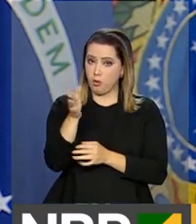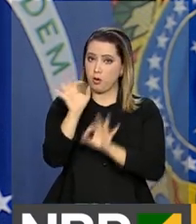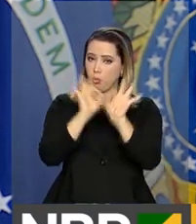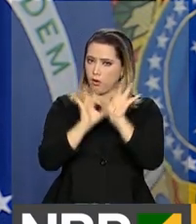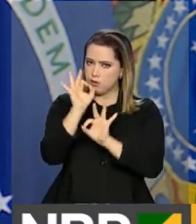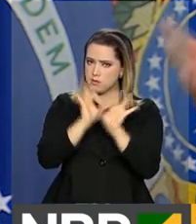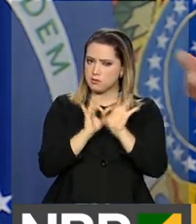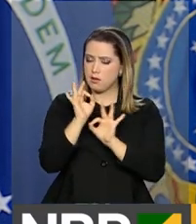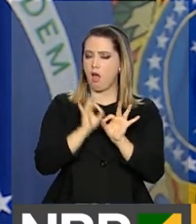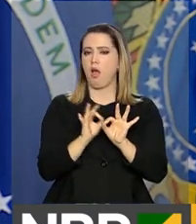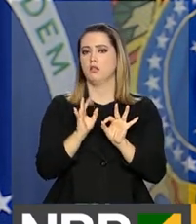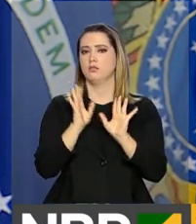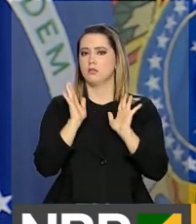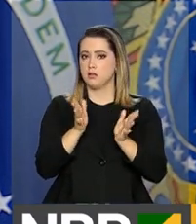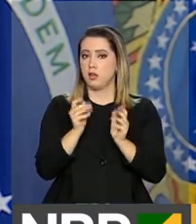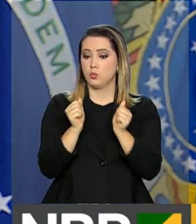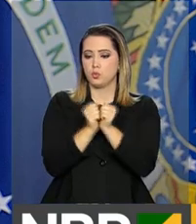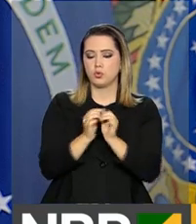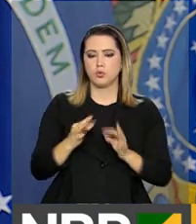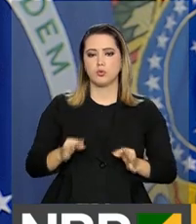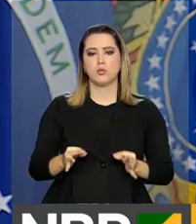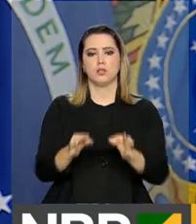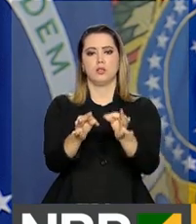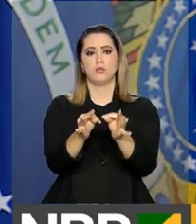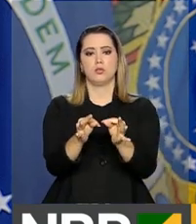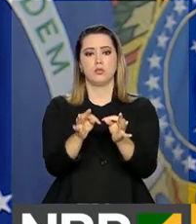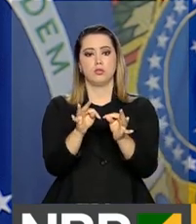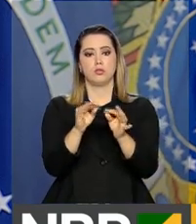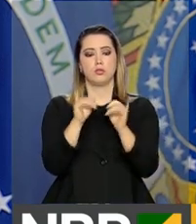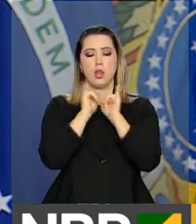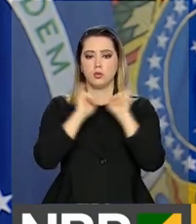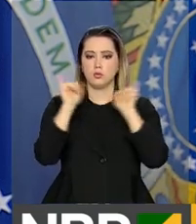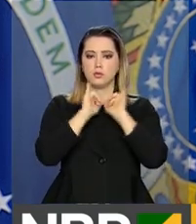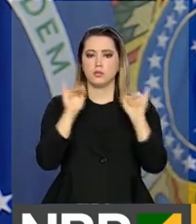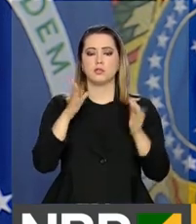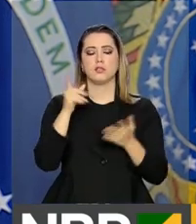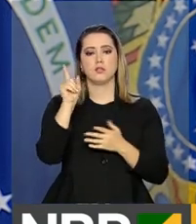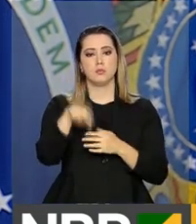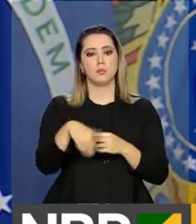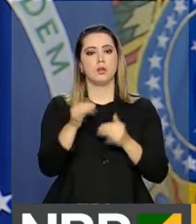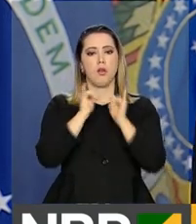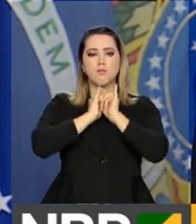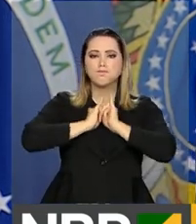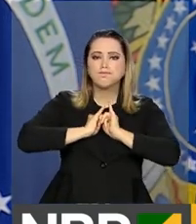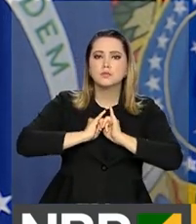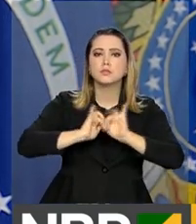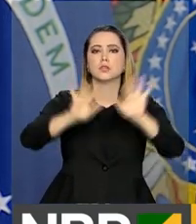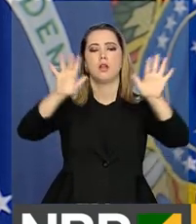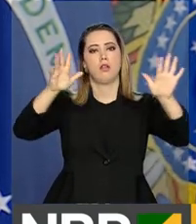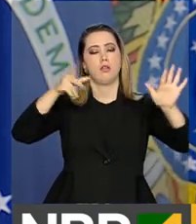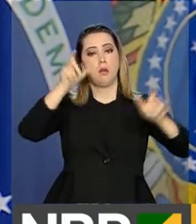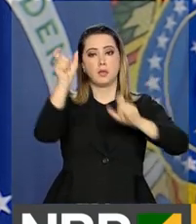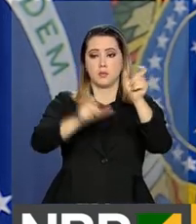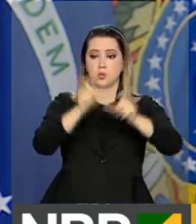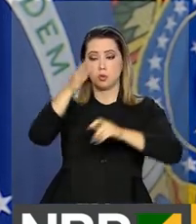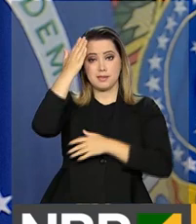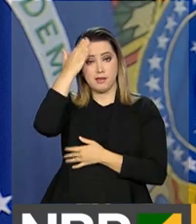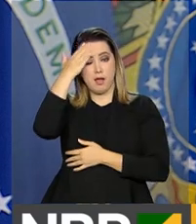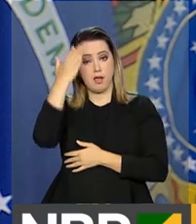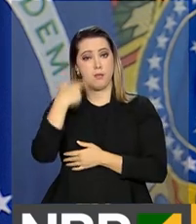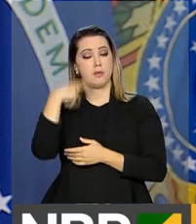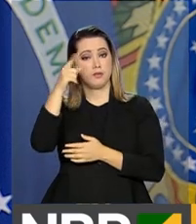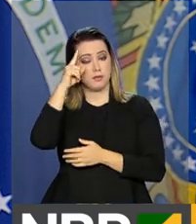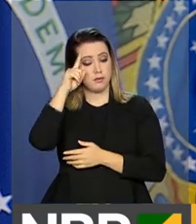importante eu estou fazendo este anúncio até a título de digamos assim de tornar pública esta delegação governamental